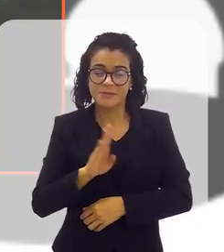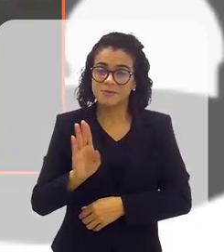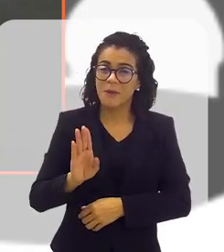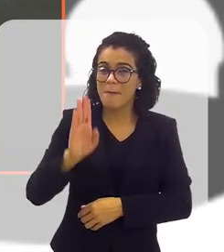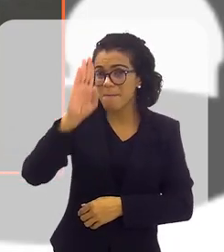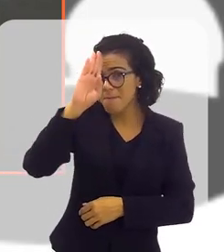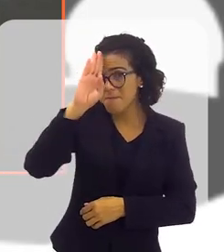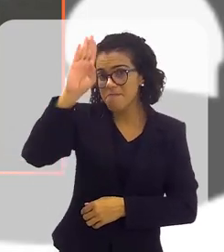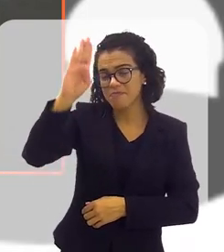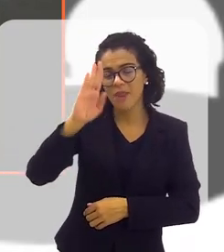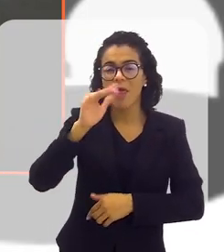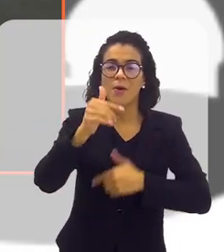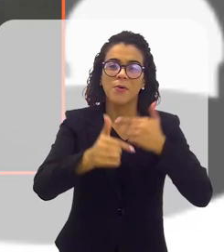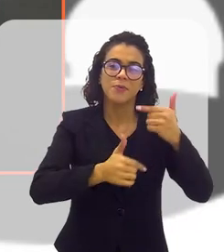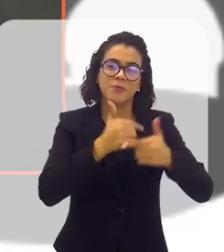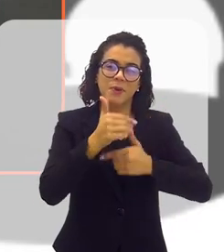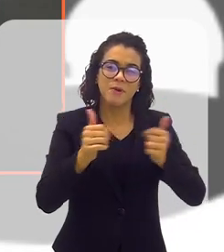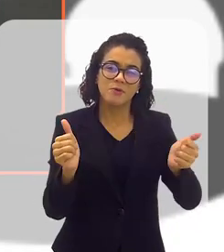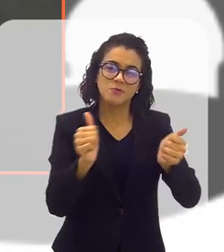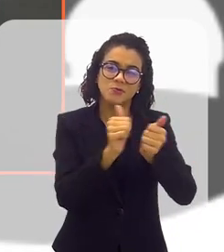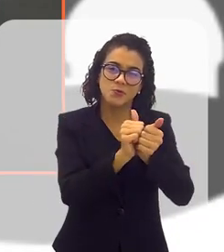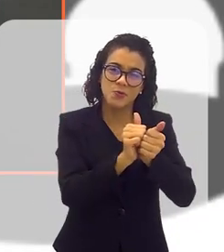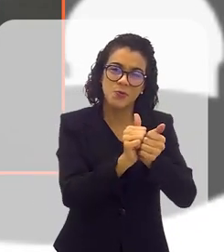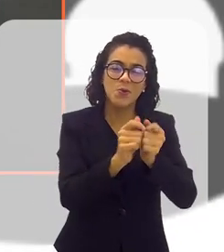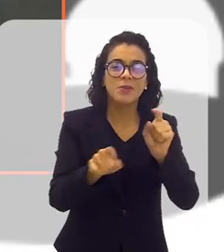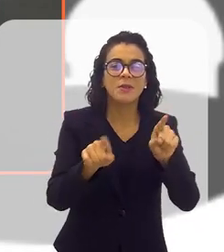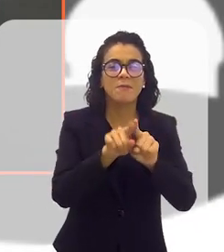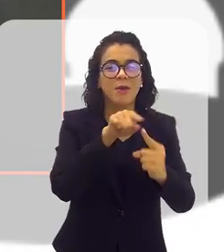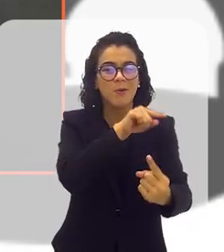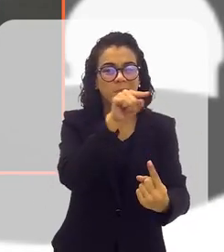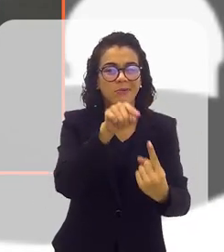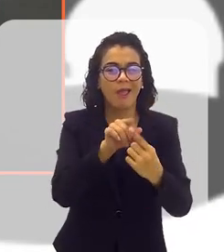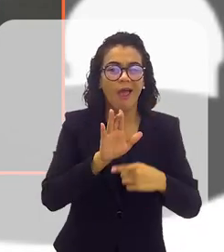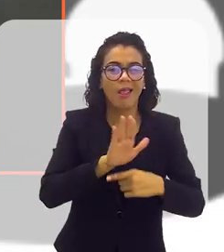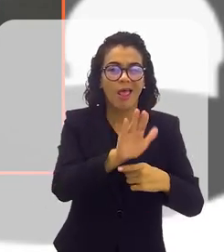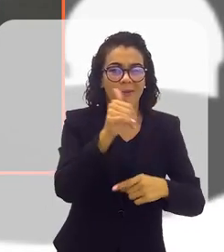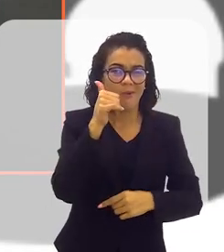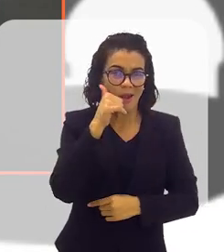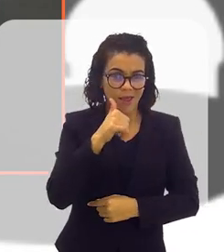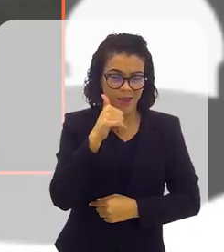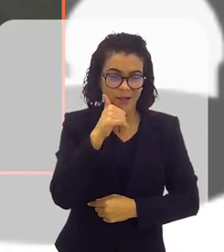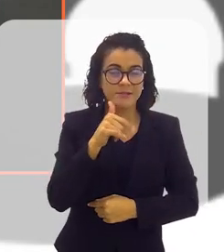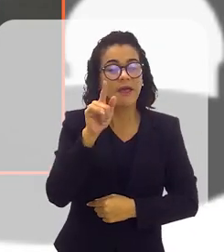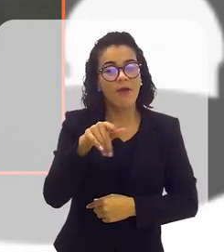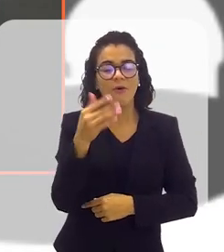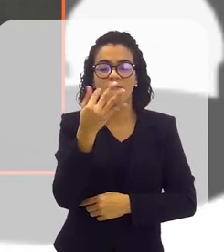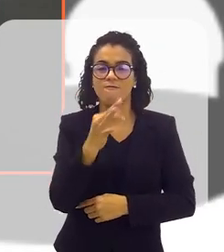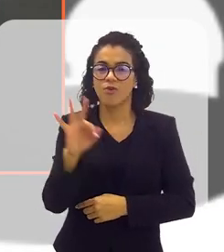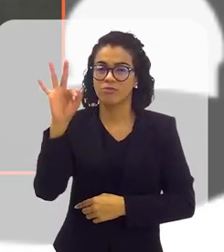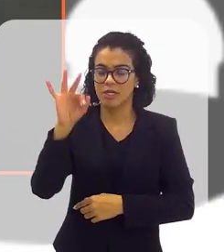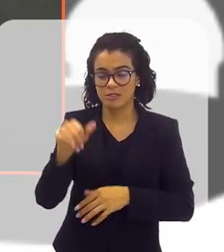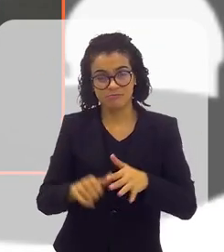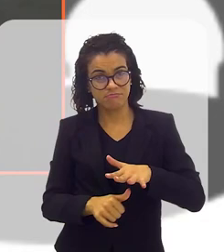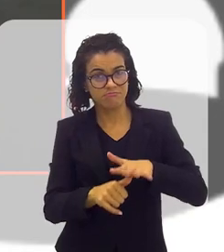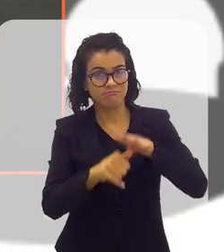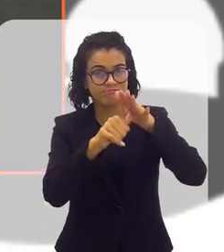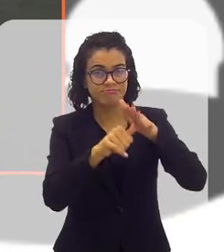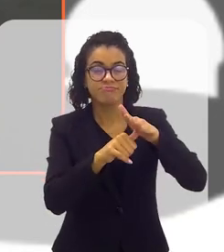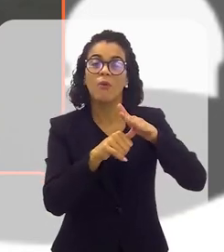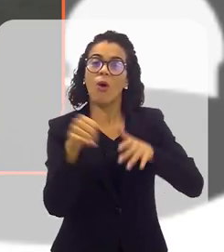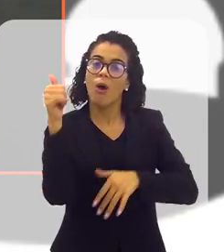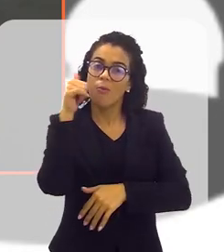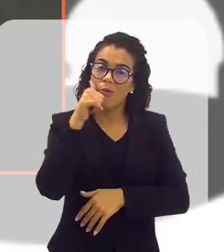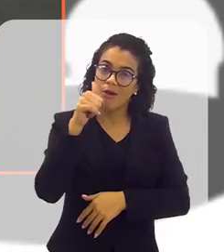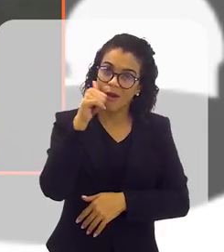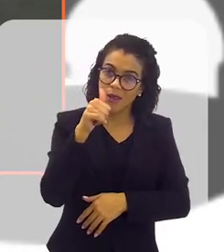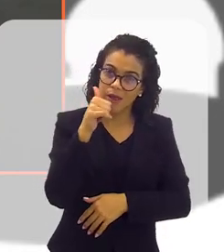principais causas seja esse trabalho com mulheres. Não é à toa que é uma fundação presidida por uma